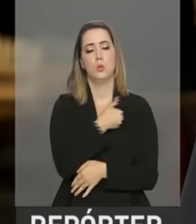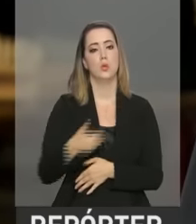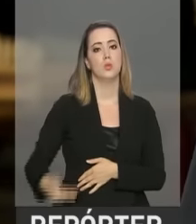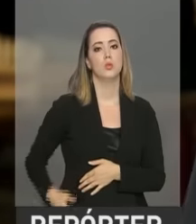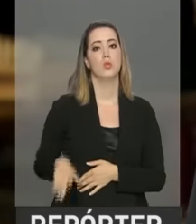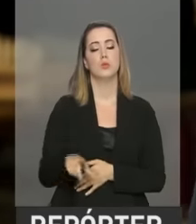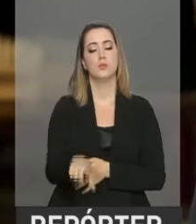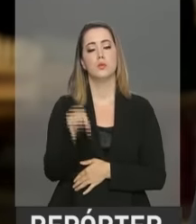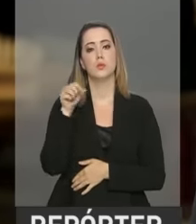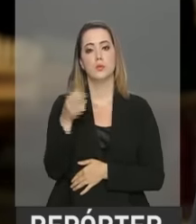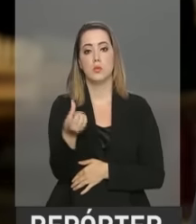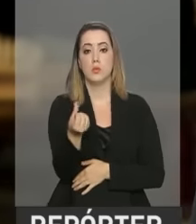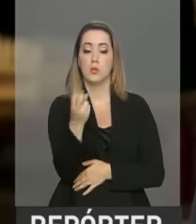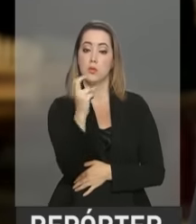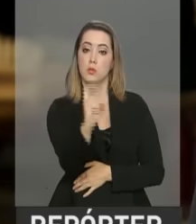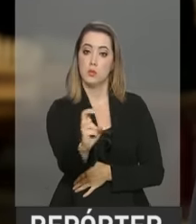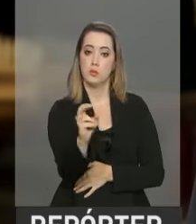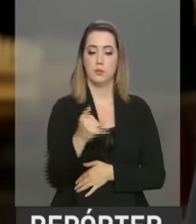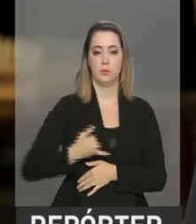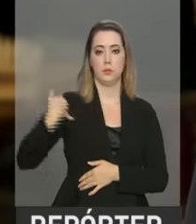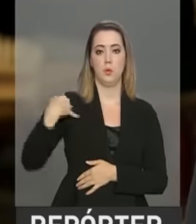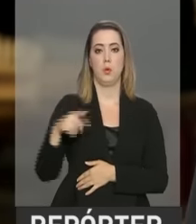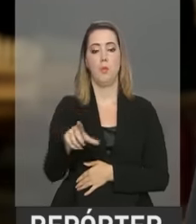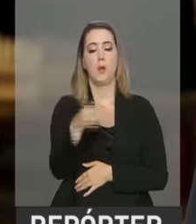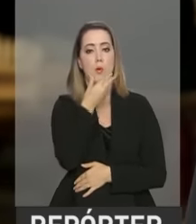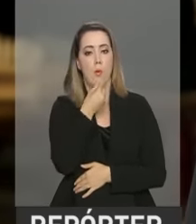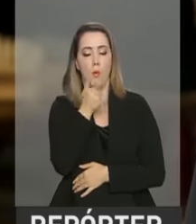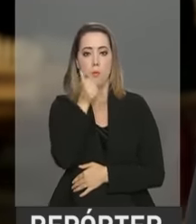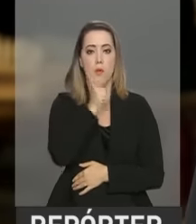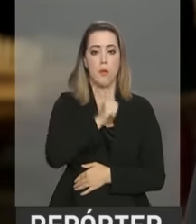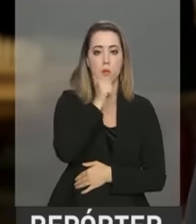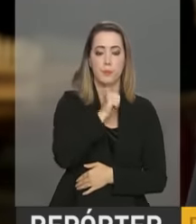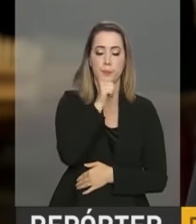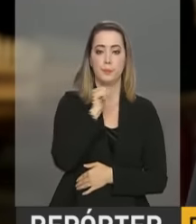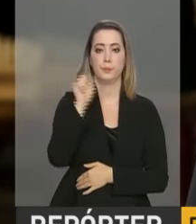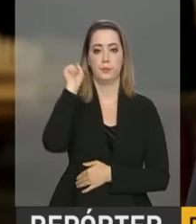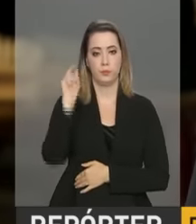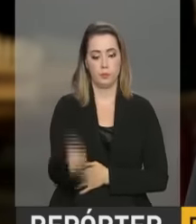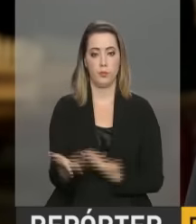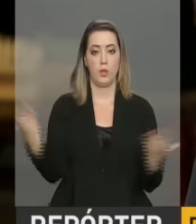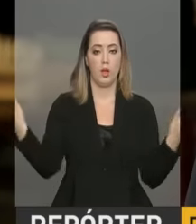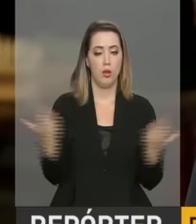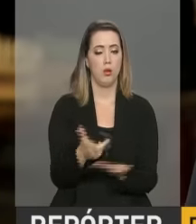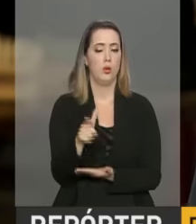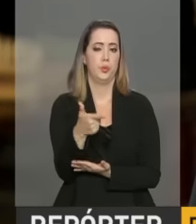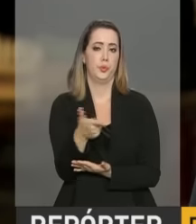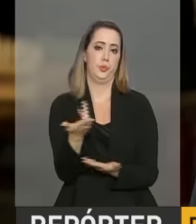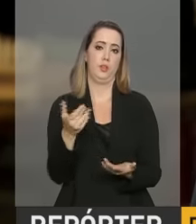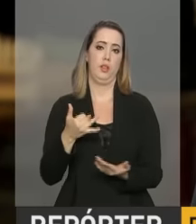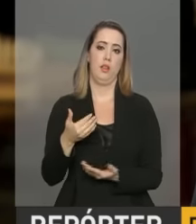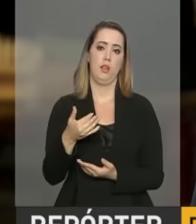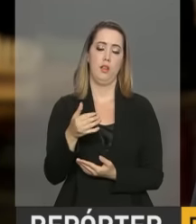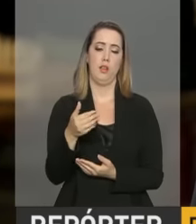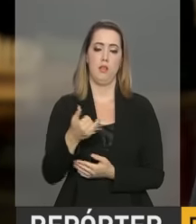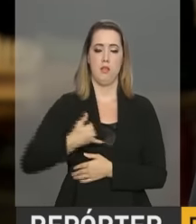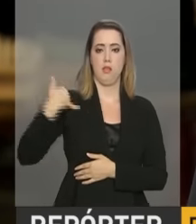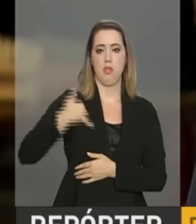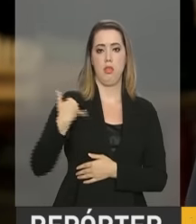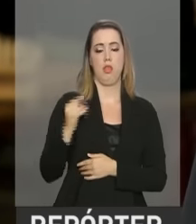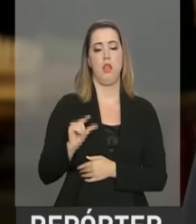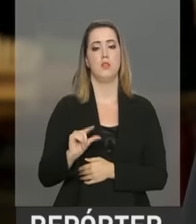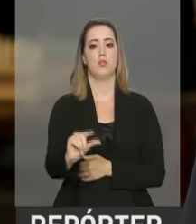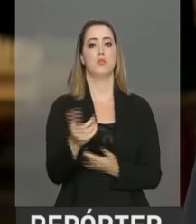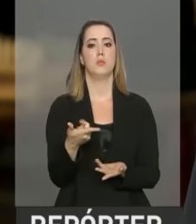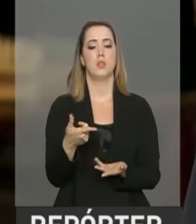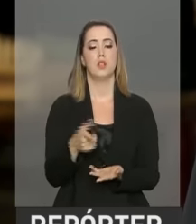mínima de 65 anos para homens e mulheres se aposentarem. Atualmente não existe idade mínima. O que conta é o tempo de contribuição